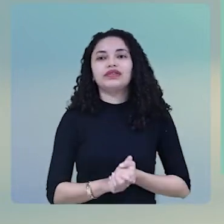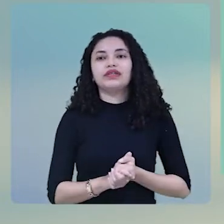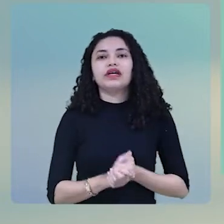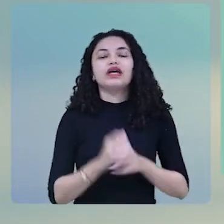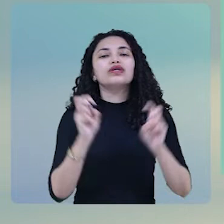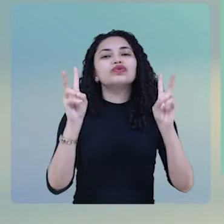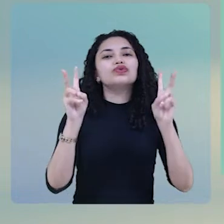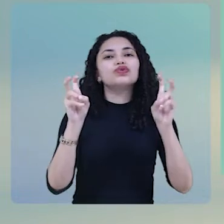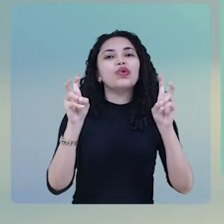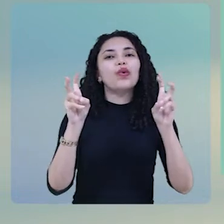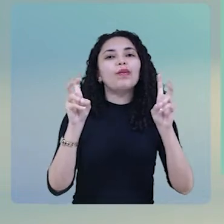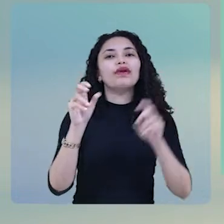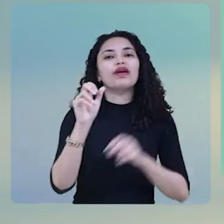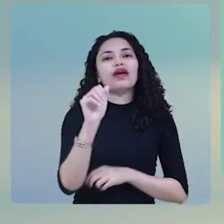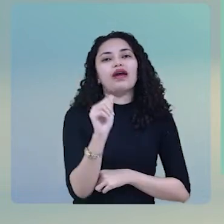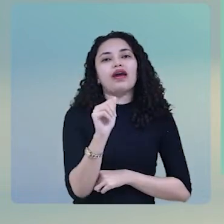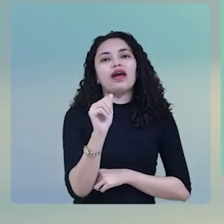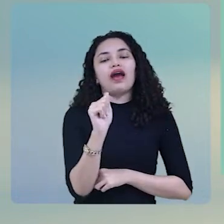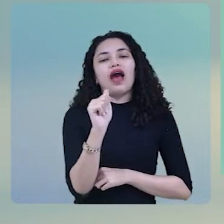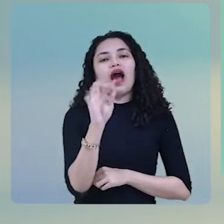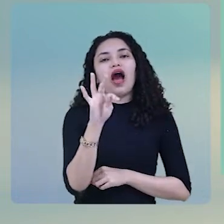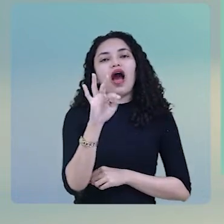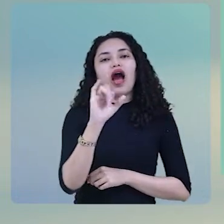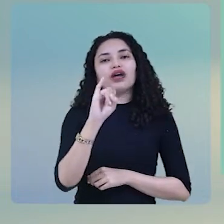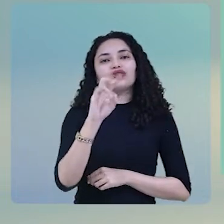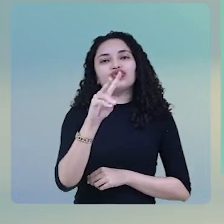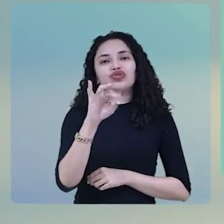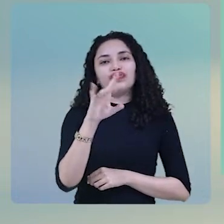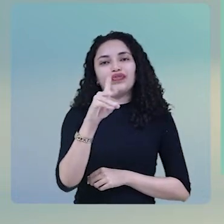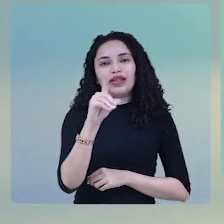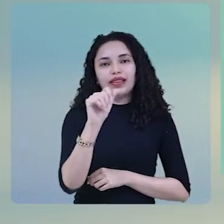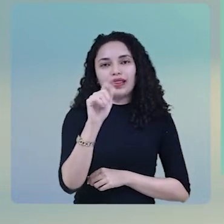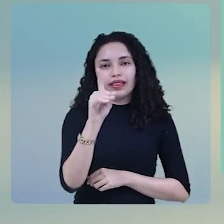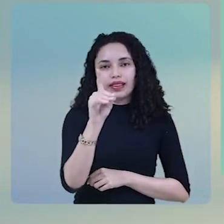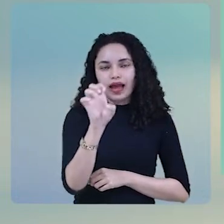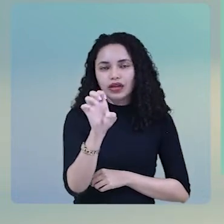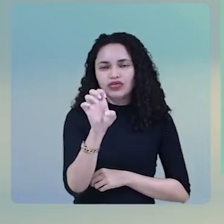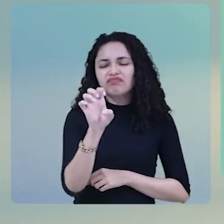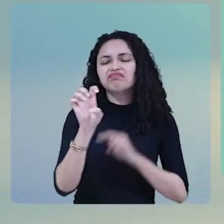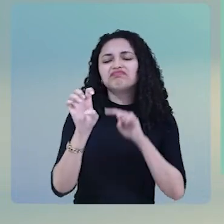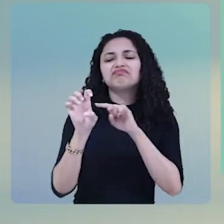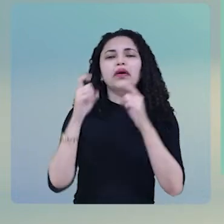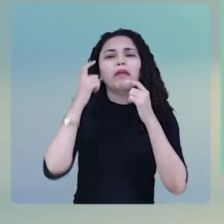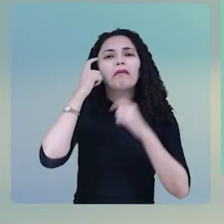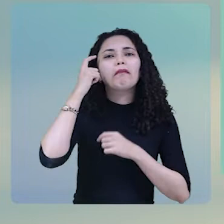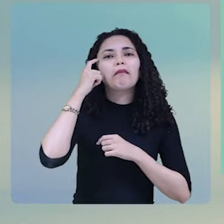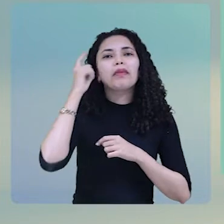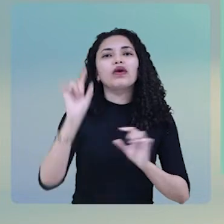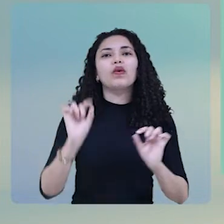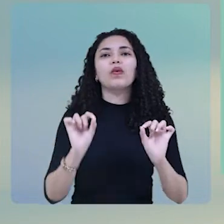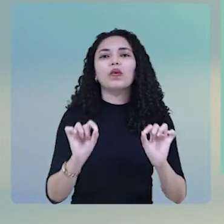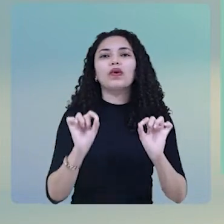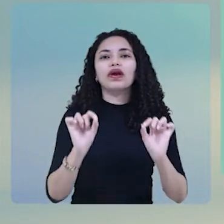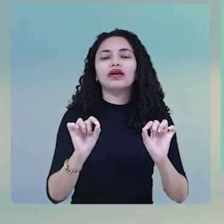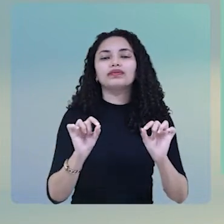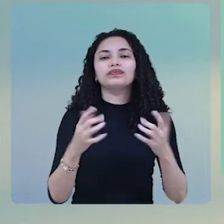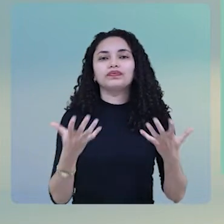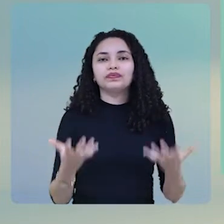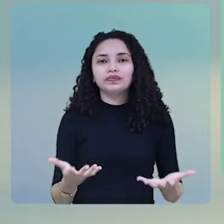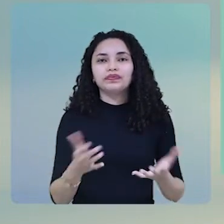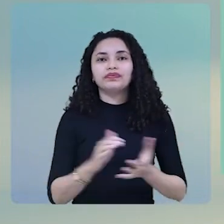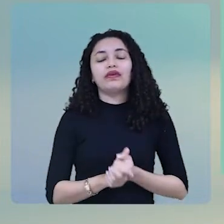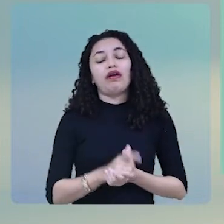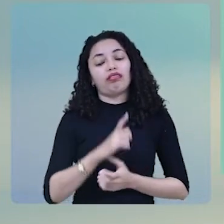que vem à sua cabeça? Quando falamos de exercício físico, no que você pensa? Pois é, há